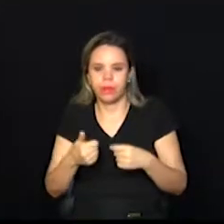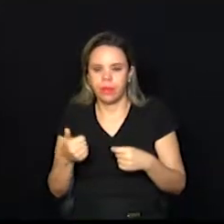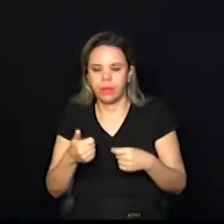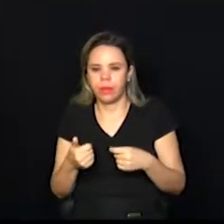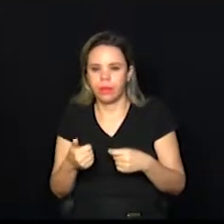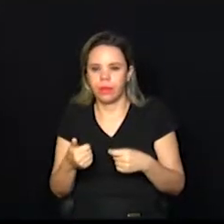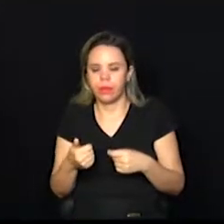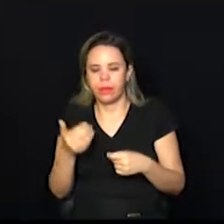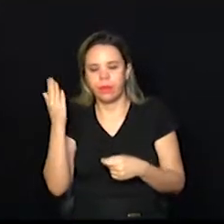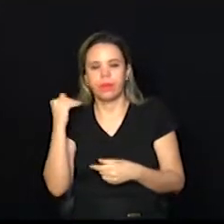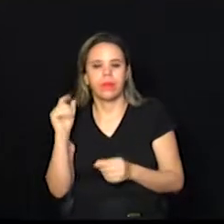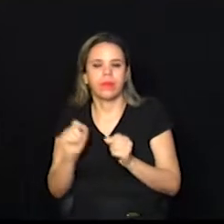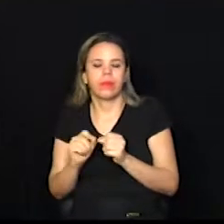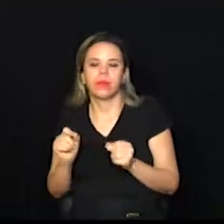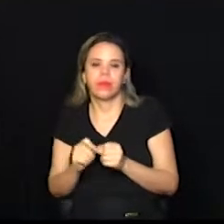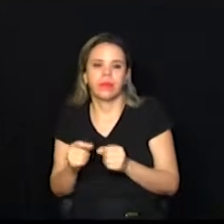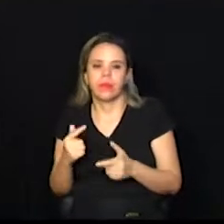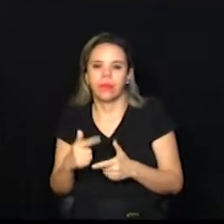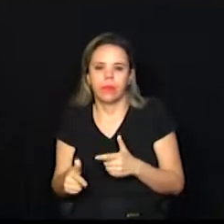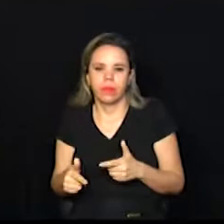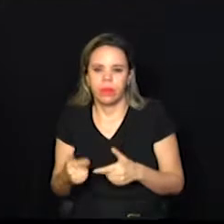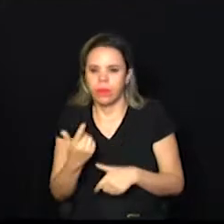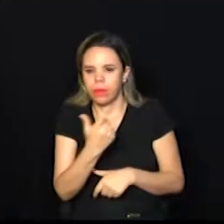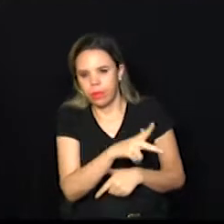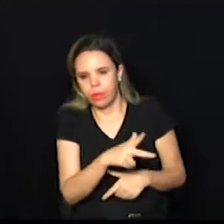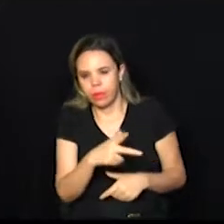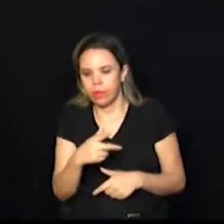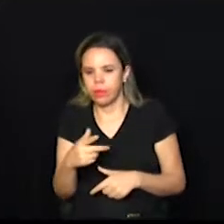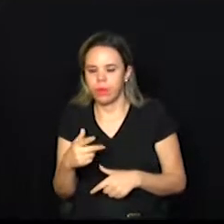para saber das outros tipos